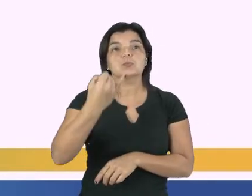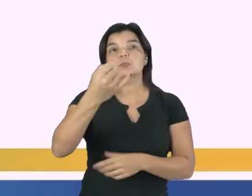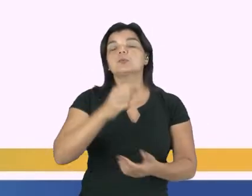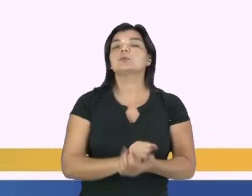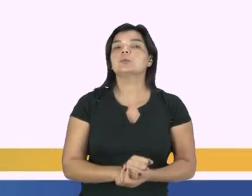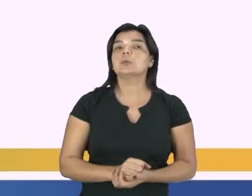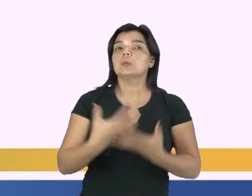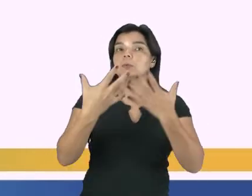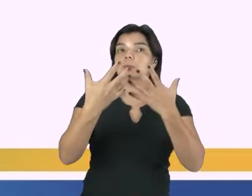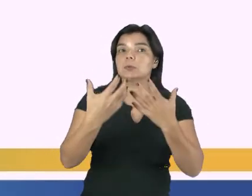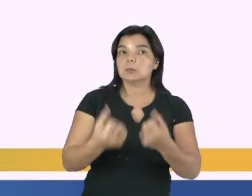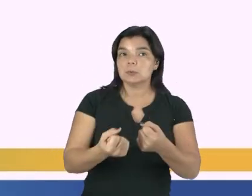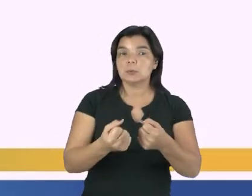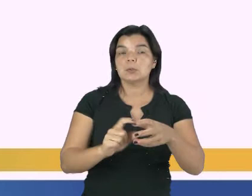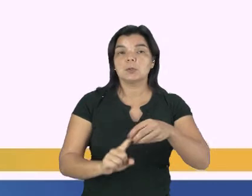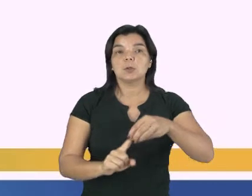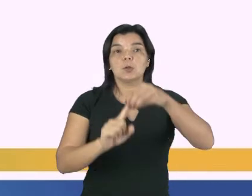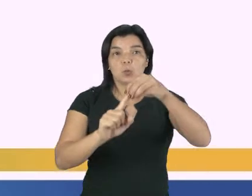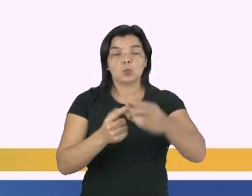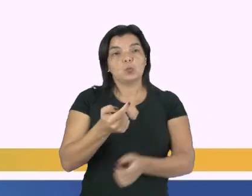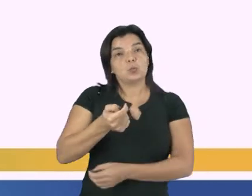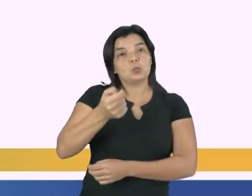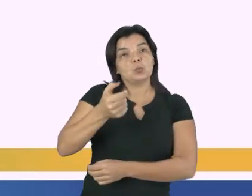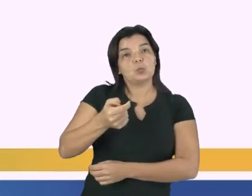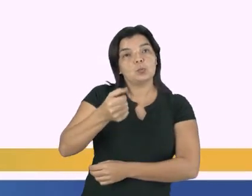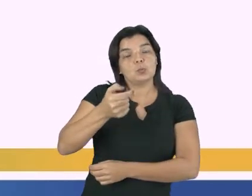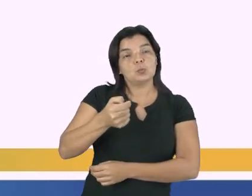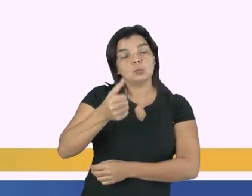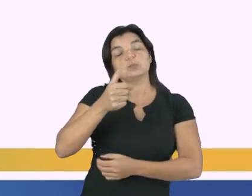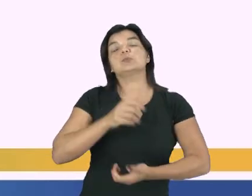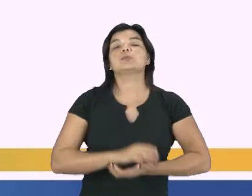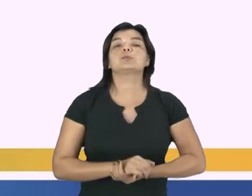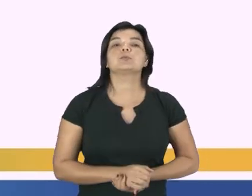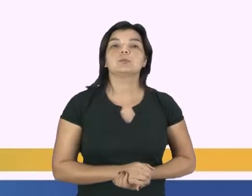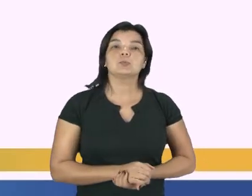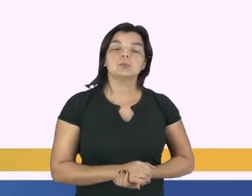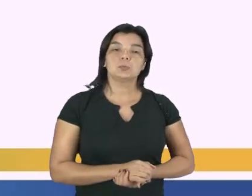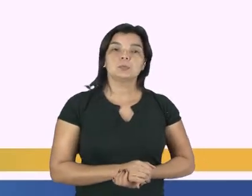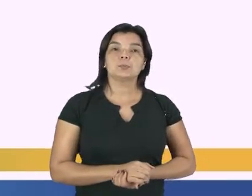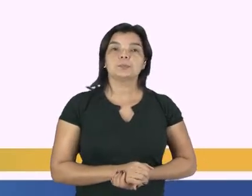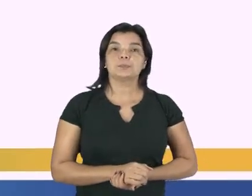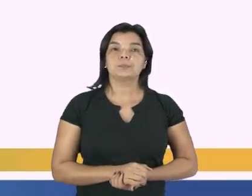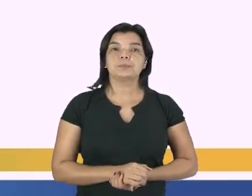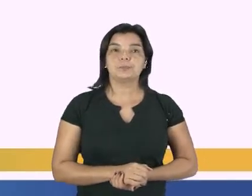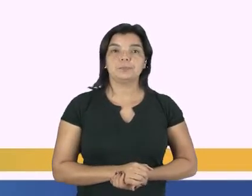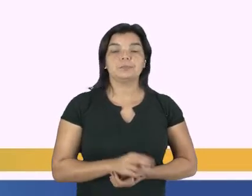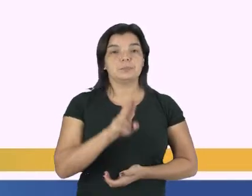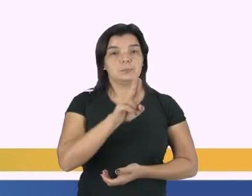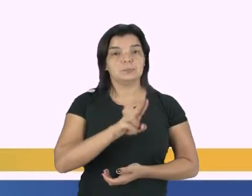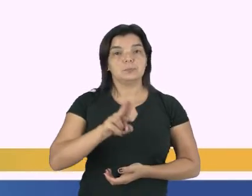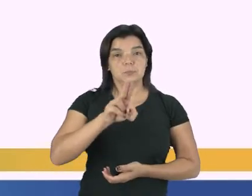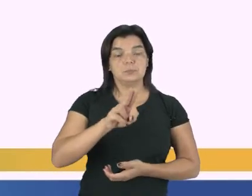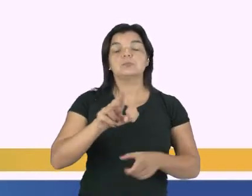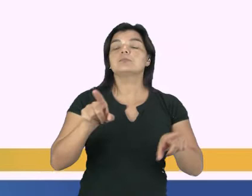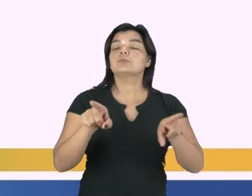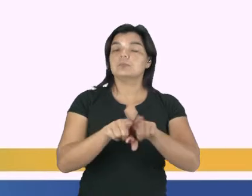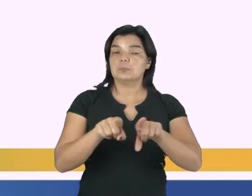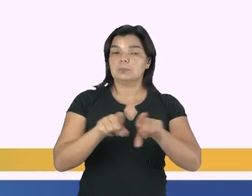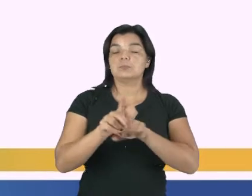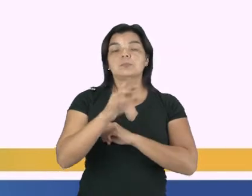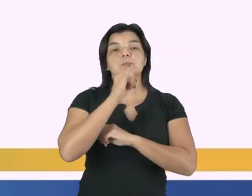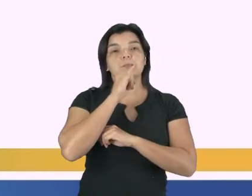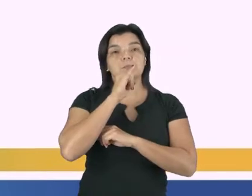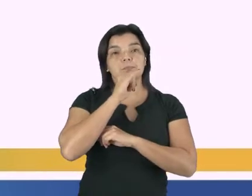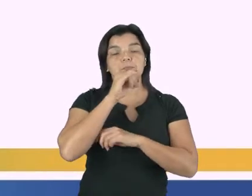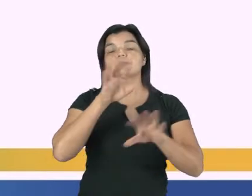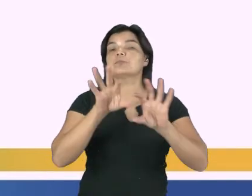o ponto mais importante da União Econômica é a adoção de uma única moeda. E aí,